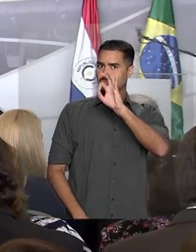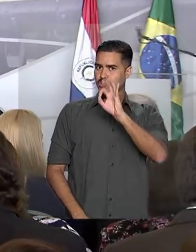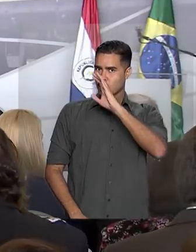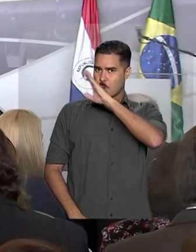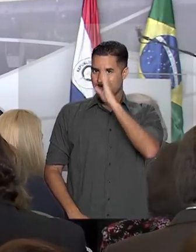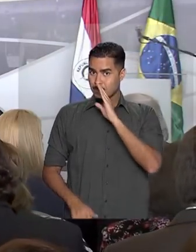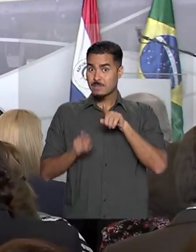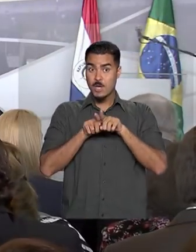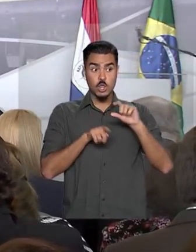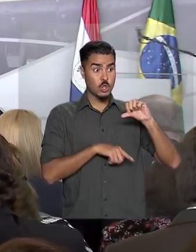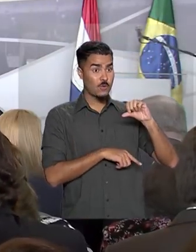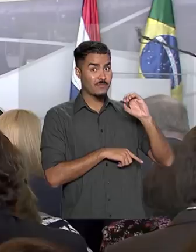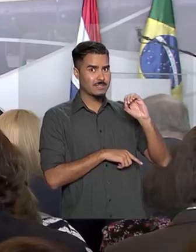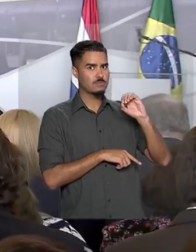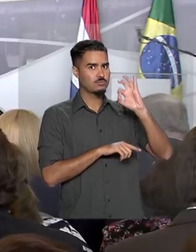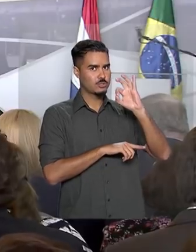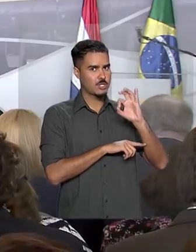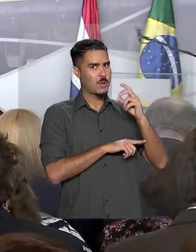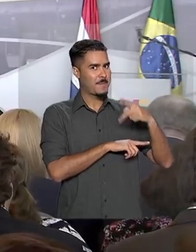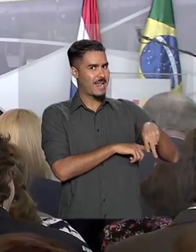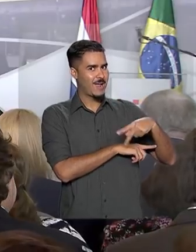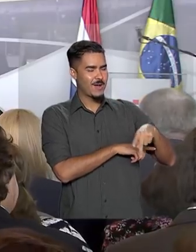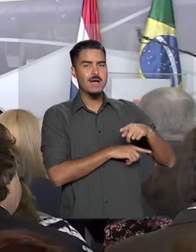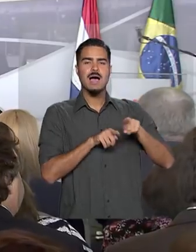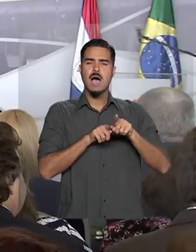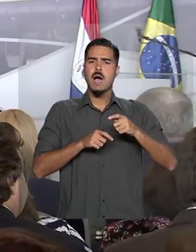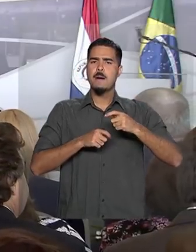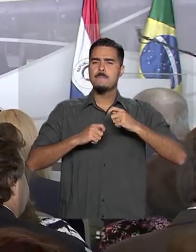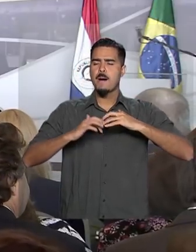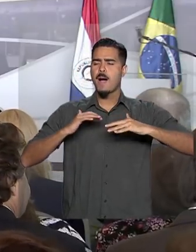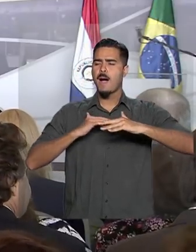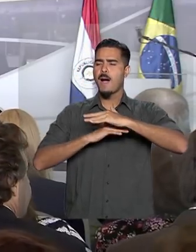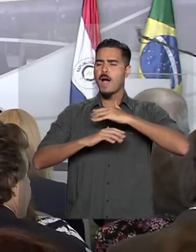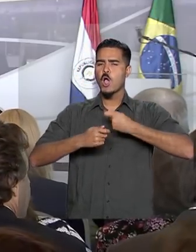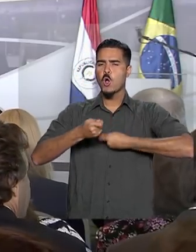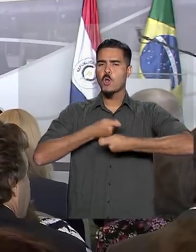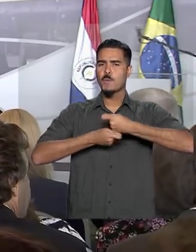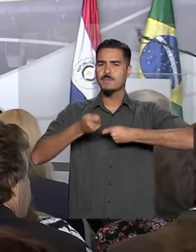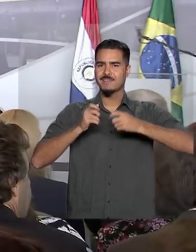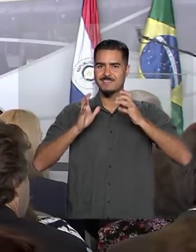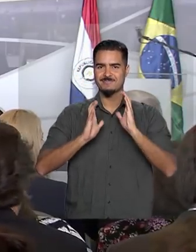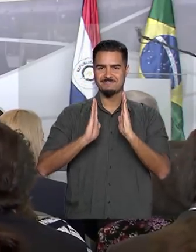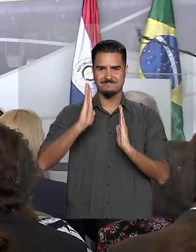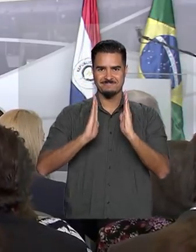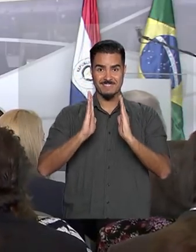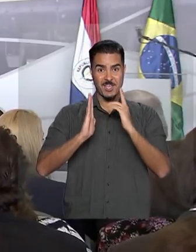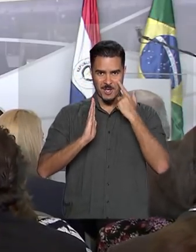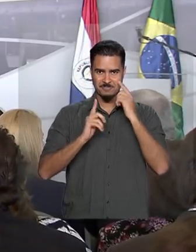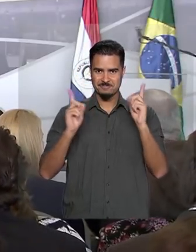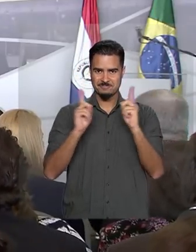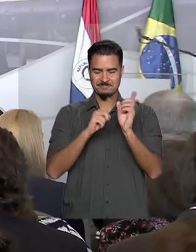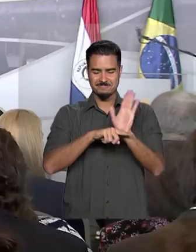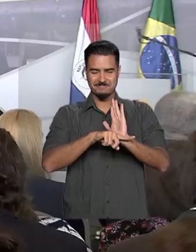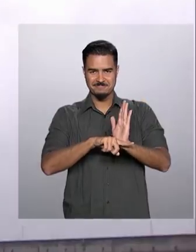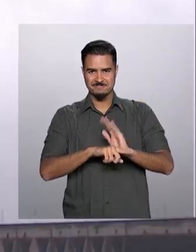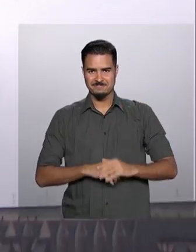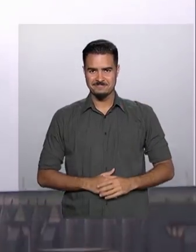90% no Paraguai, ela ainda movimenta a economia aqui na região. Vamos ver na reportagem que a gente preparou.